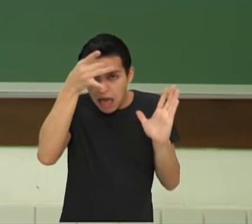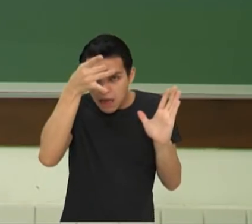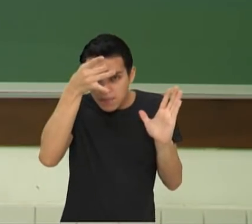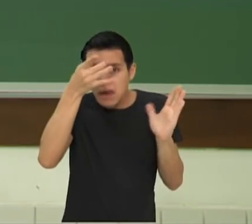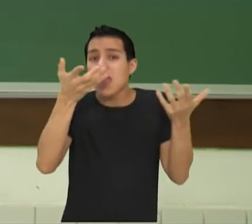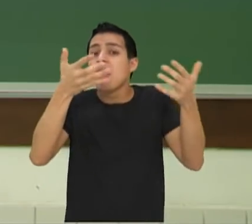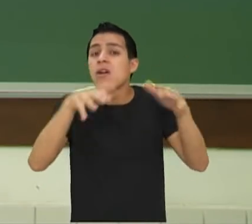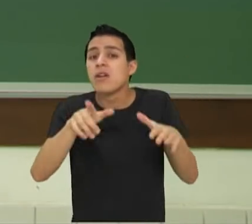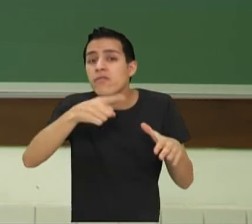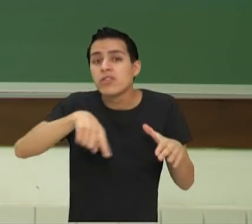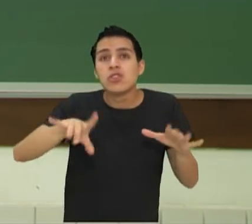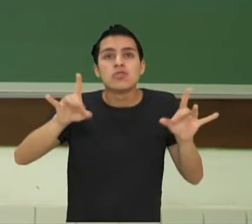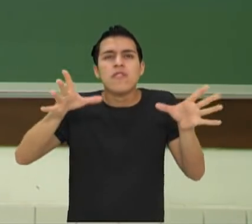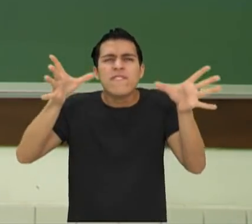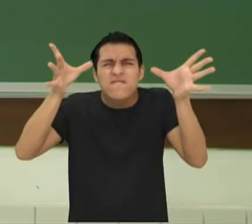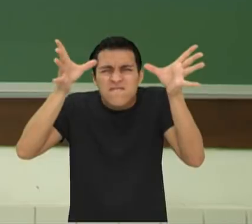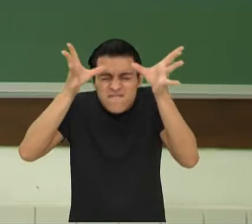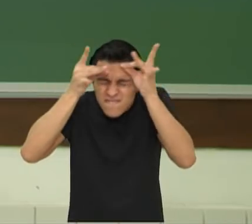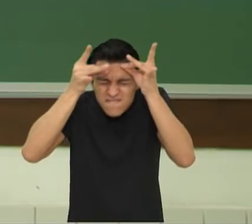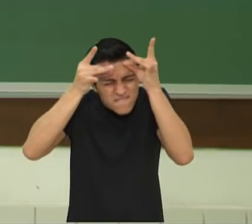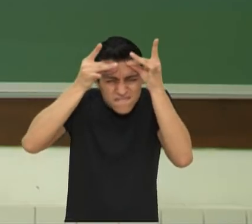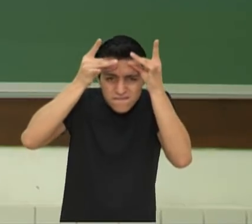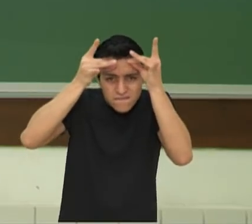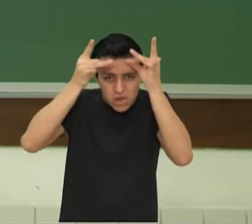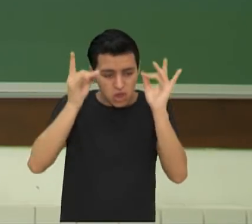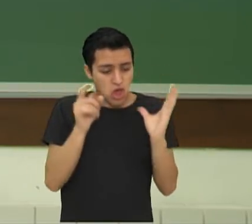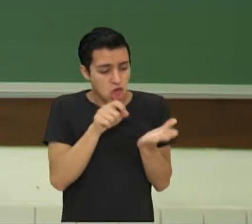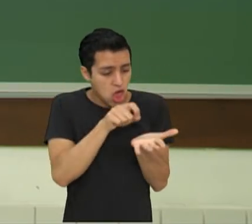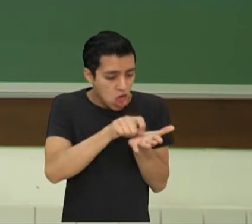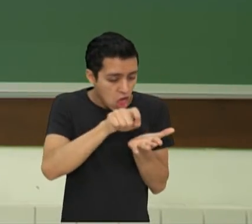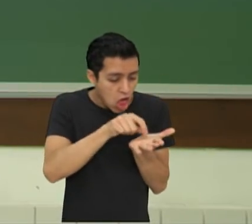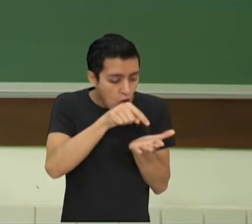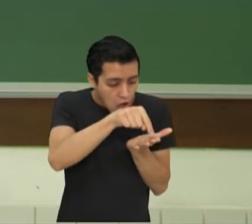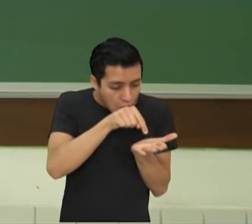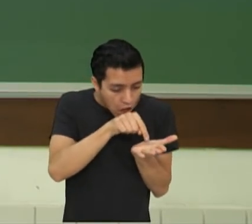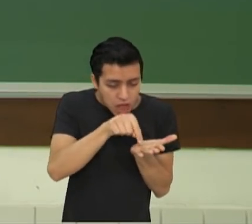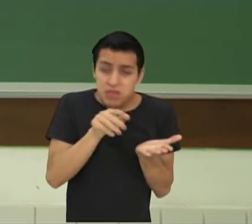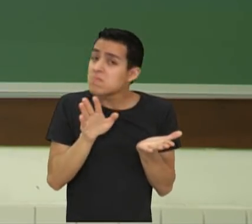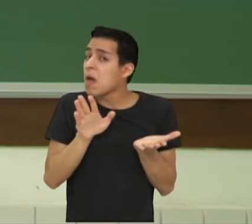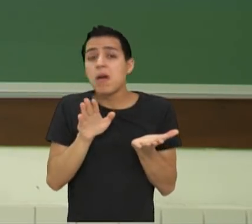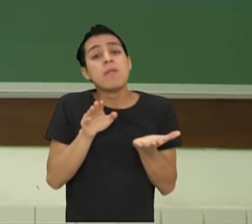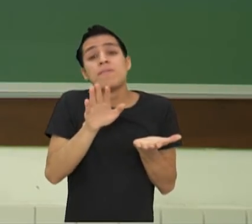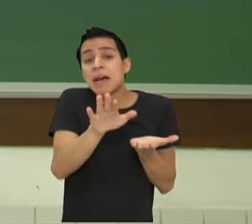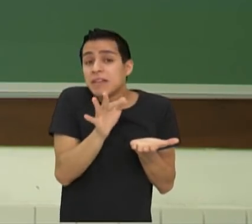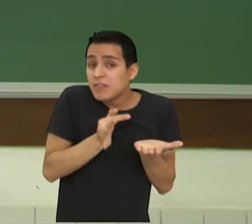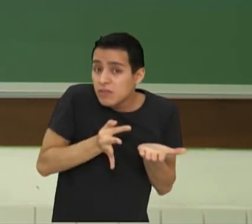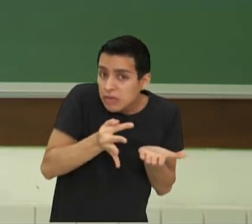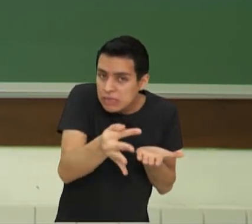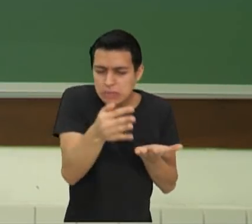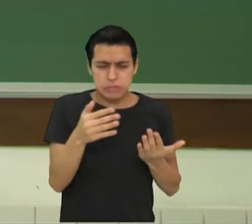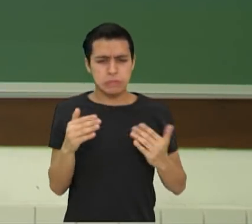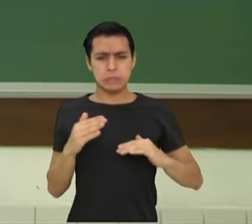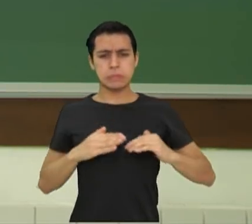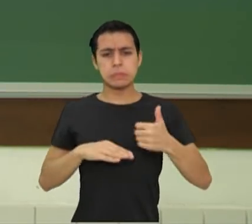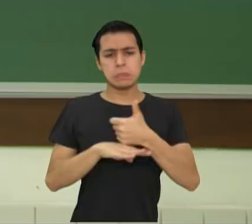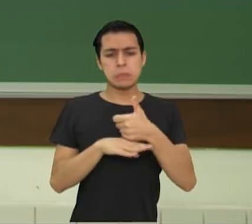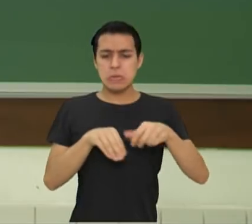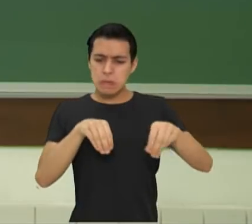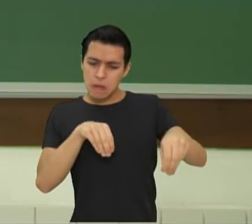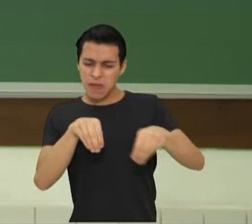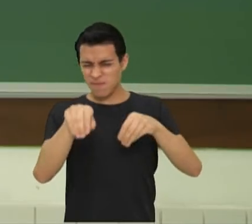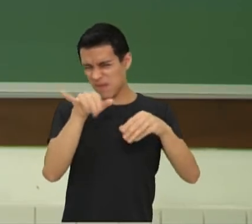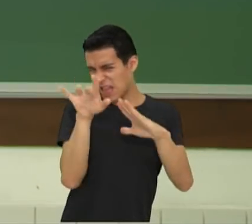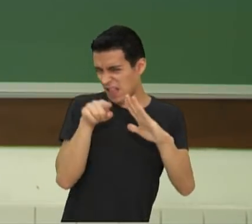tenha em decor ou decorado a notação algébrica, mas se um dia você estiver jogando num nível um pouco mais avançado, você